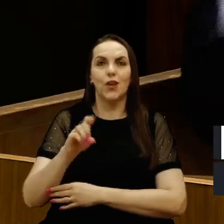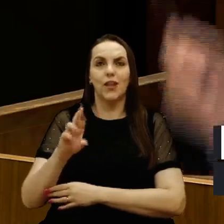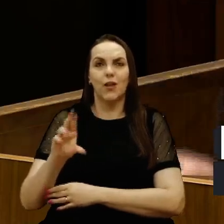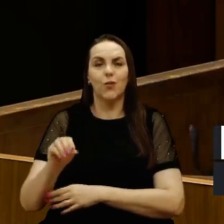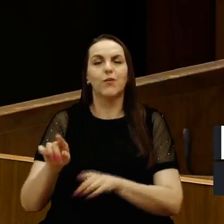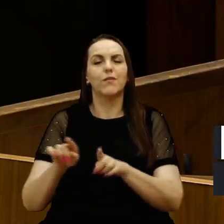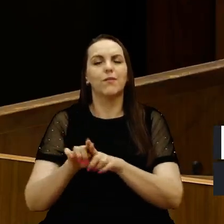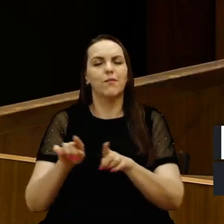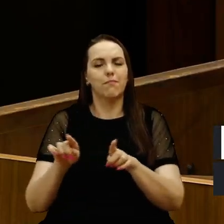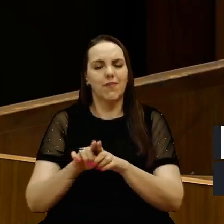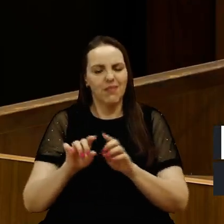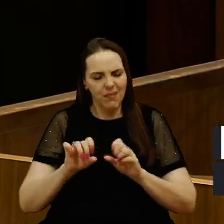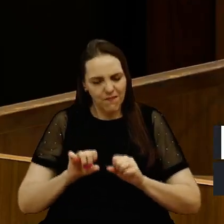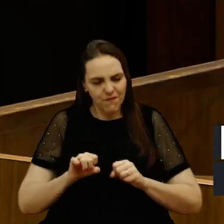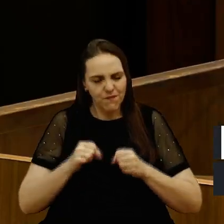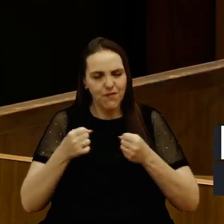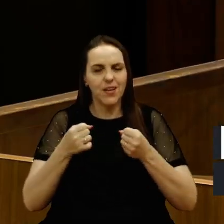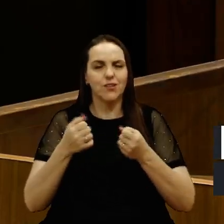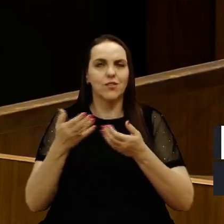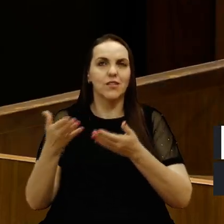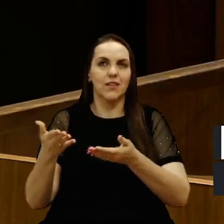SAMAI possa